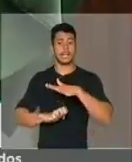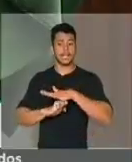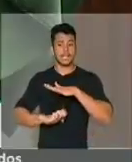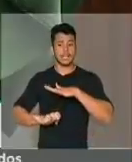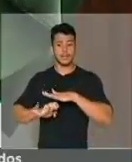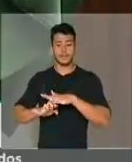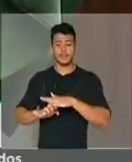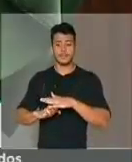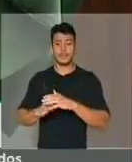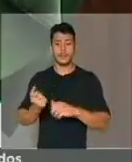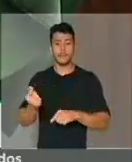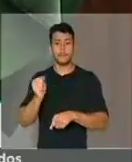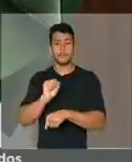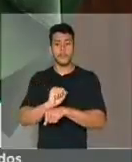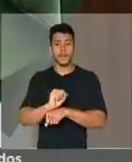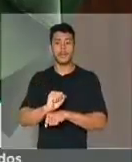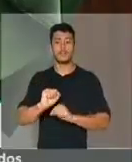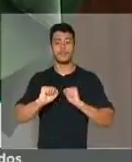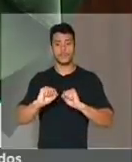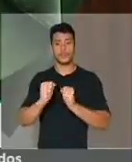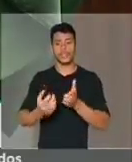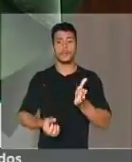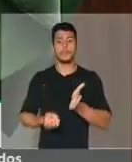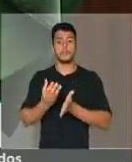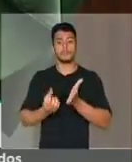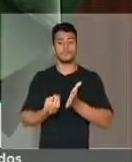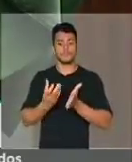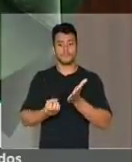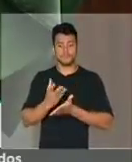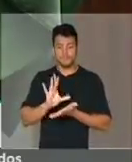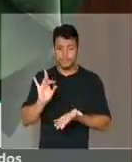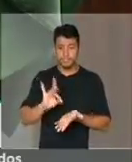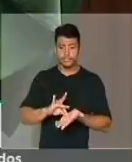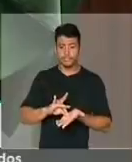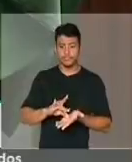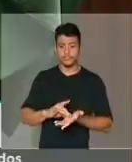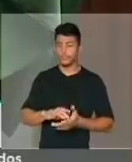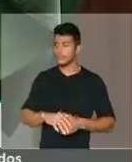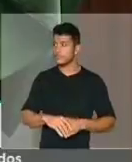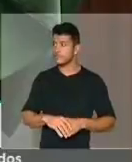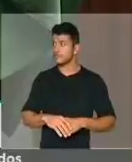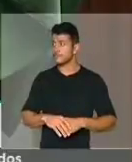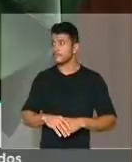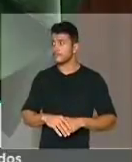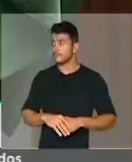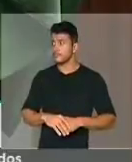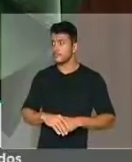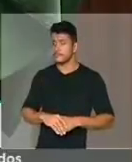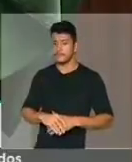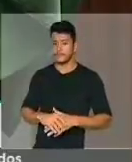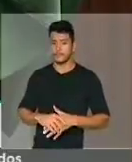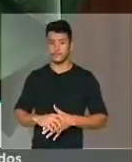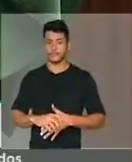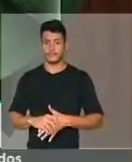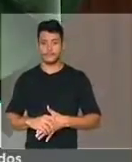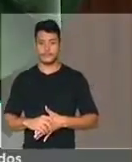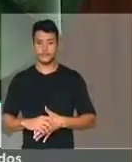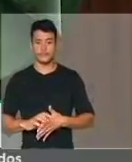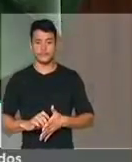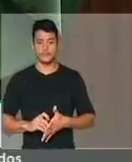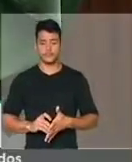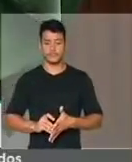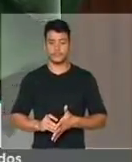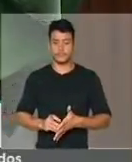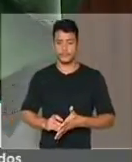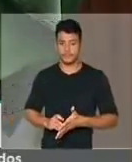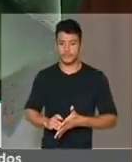em busca de lugares onde possam produzir sem os sobressaltos a que estão sendo submetidas no Rio de Janeiro,